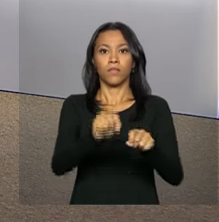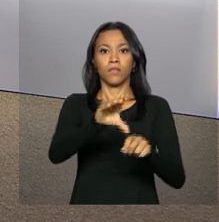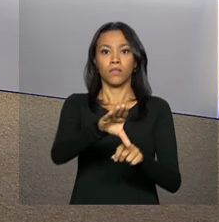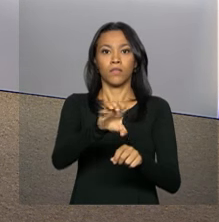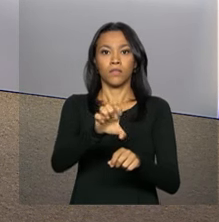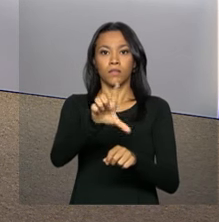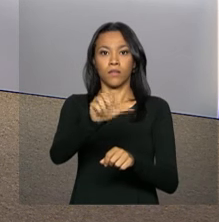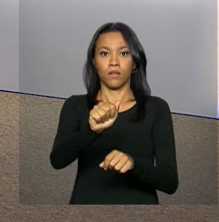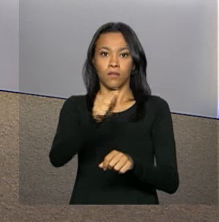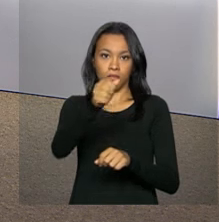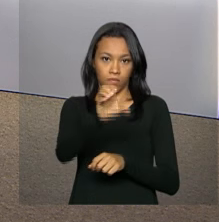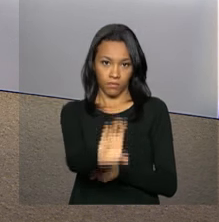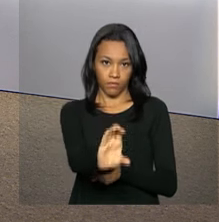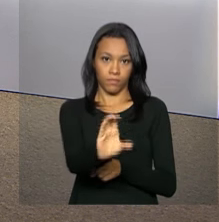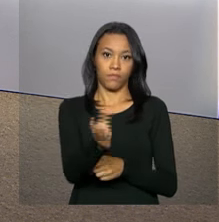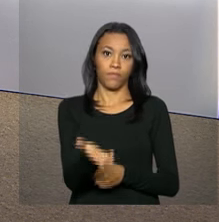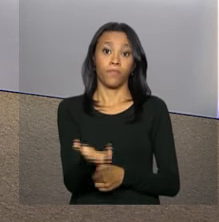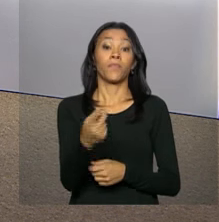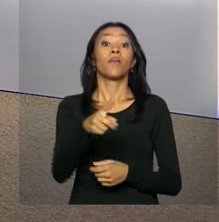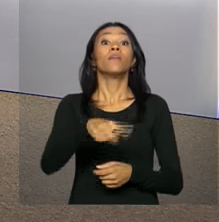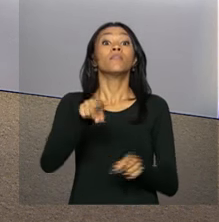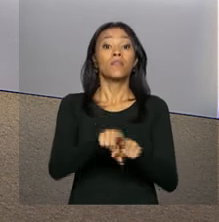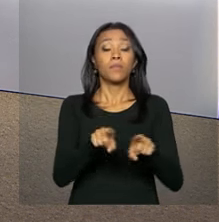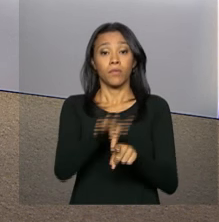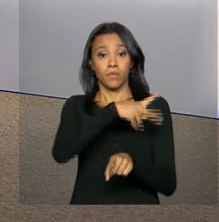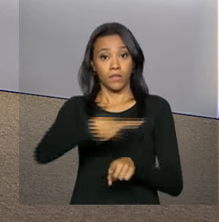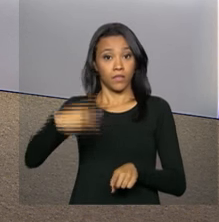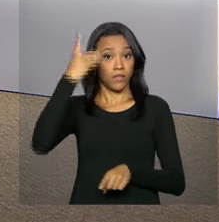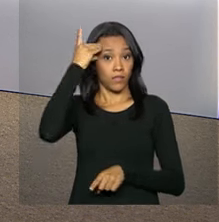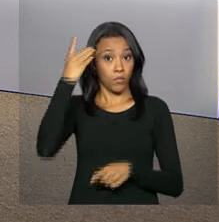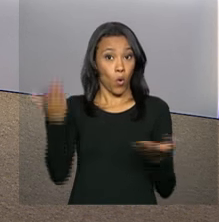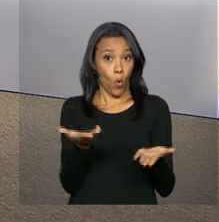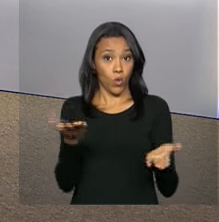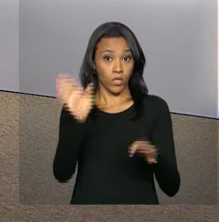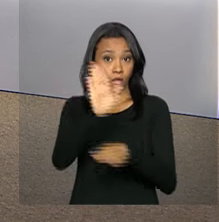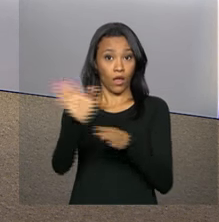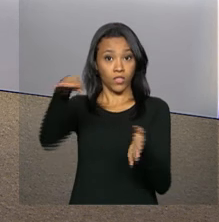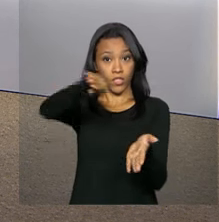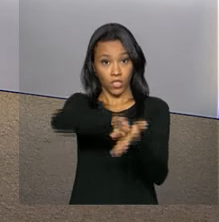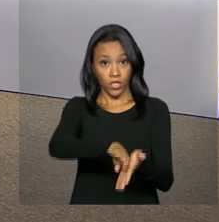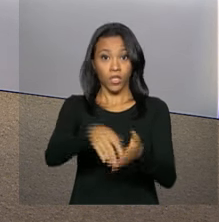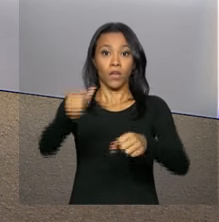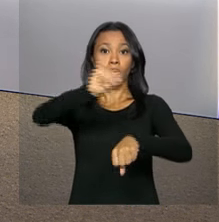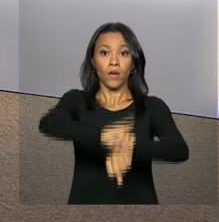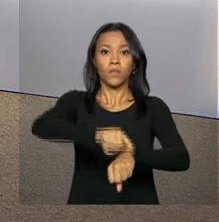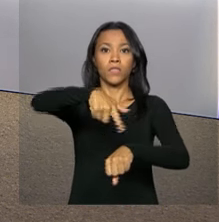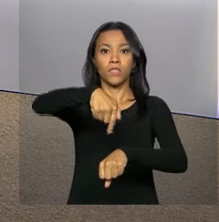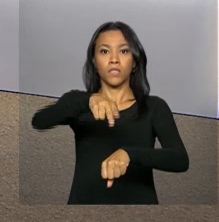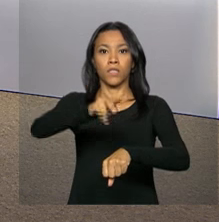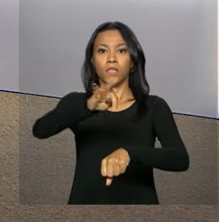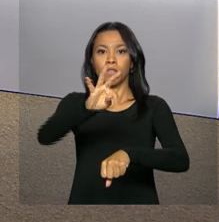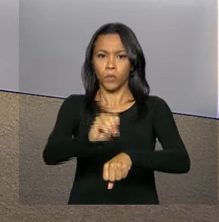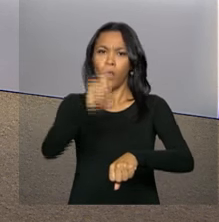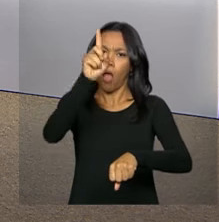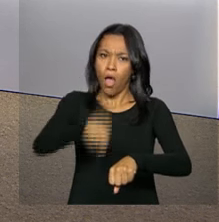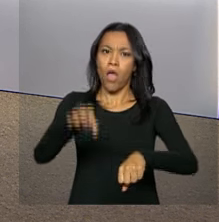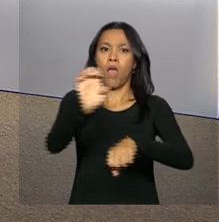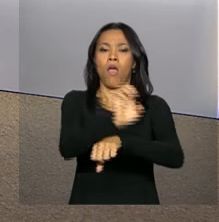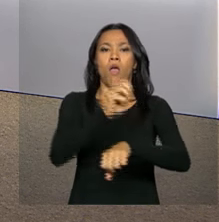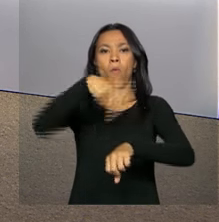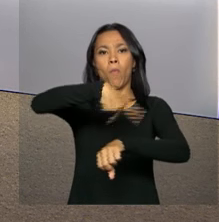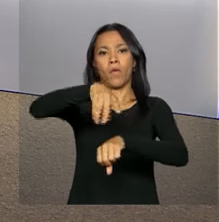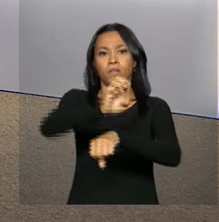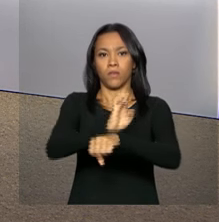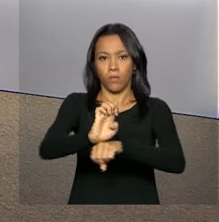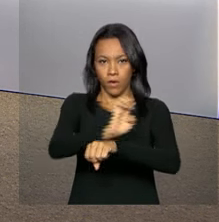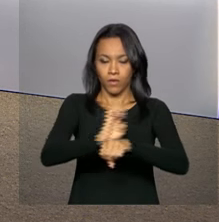Estados Latino-Americanos e Caribenhos. E a presidenta Dilma Rousseff chega hoje à tarde em Quito, capital do Equador. O repórter Ricardo Carandina